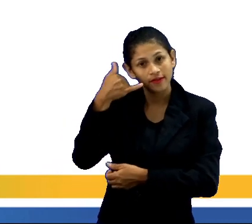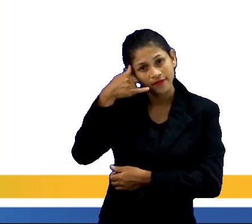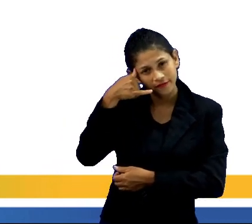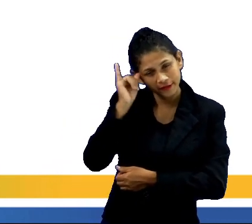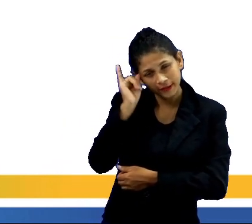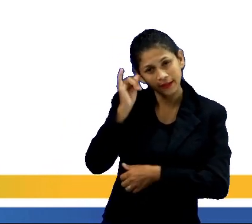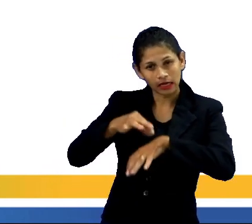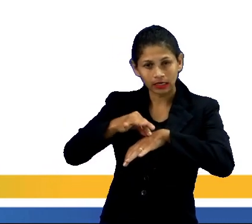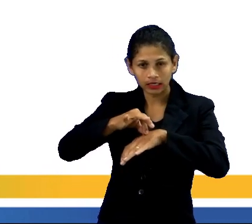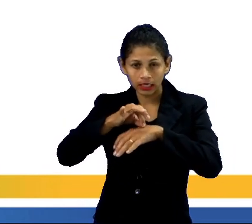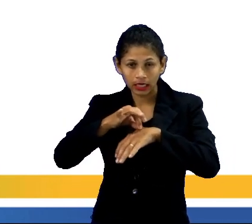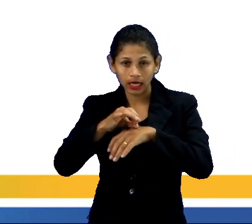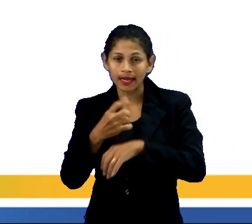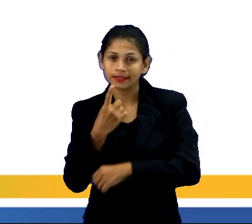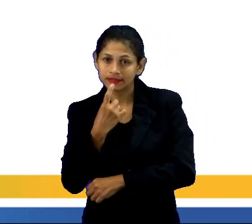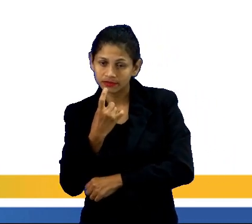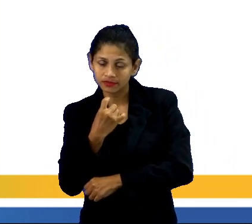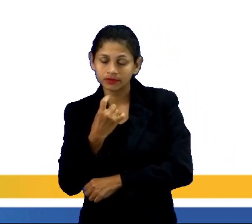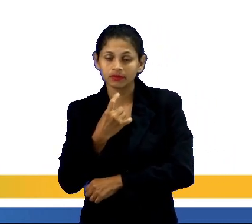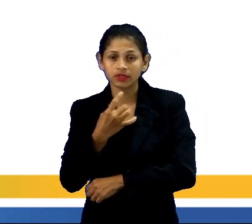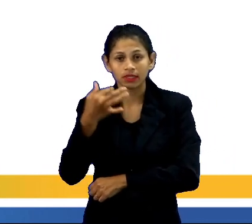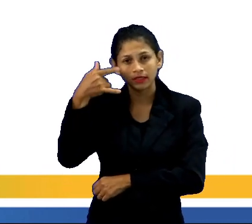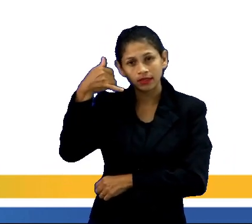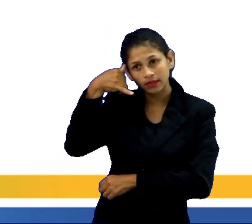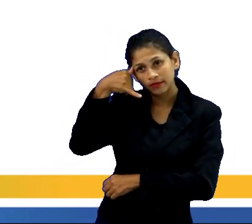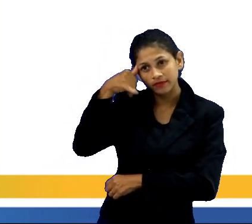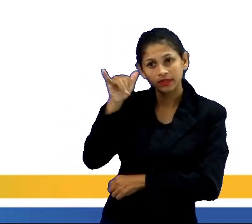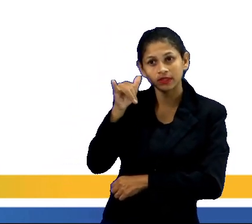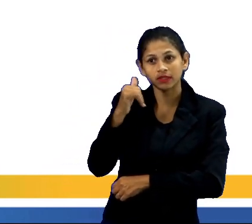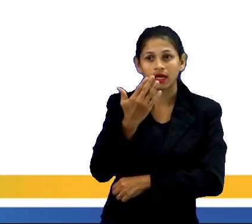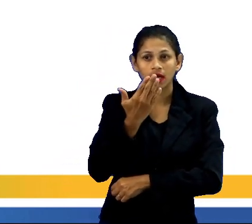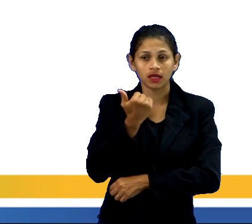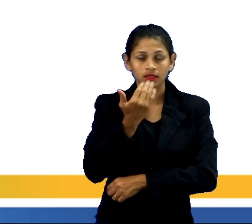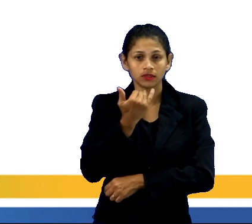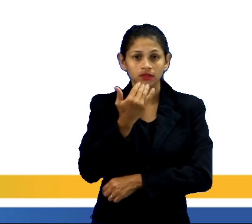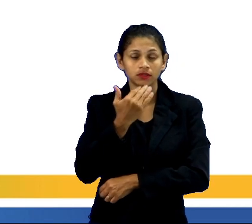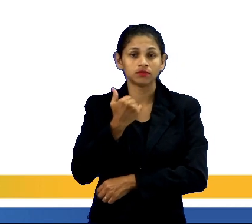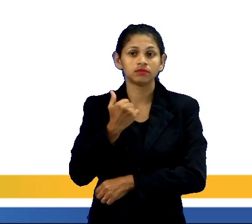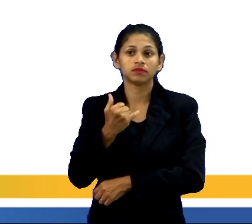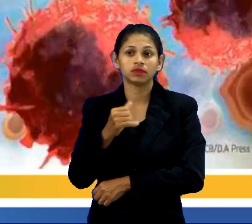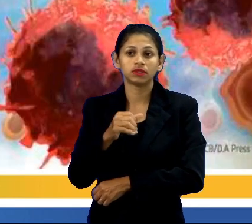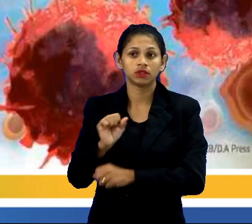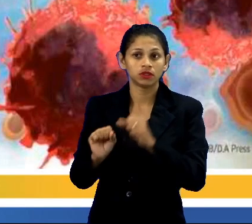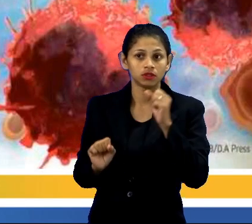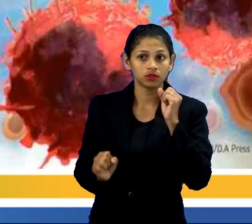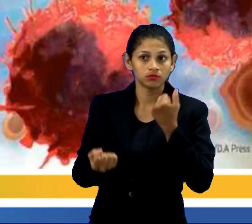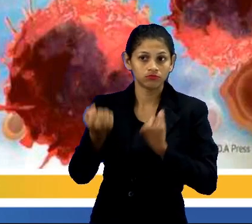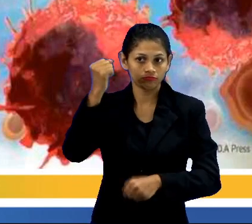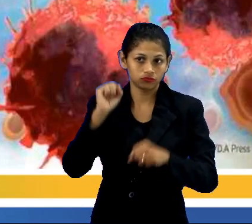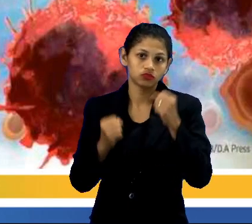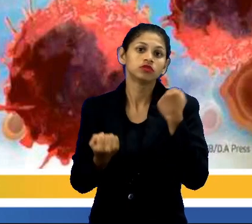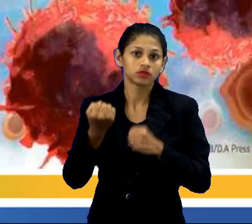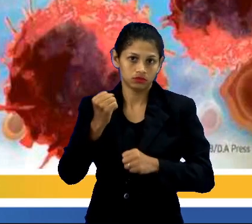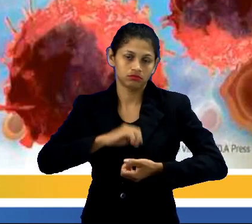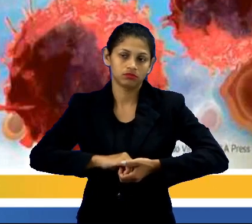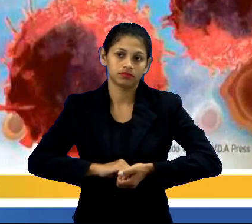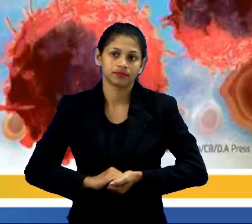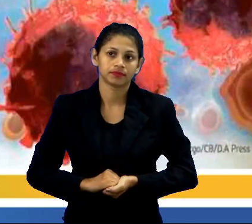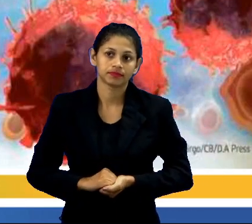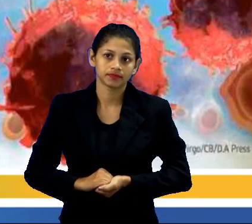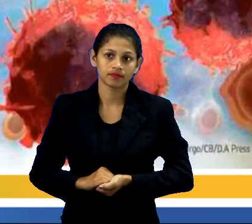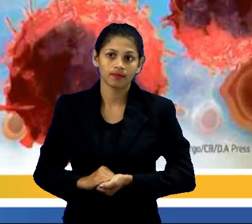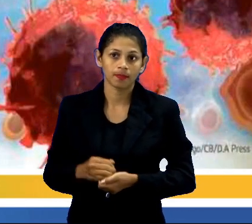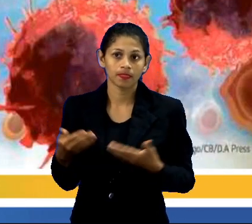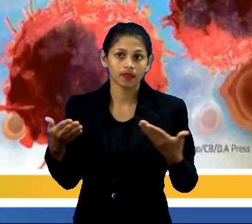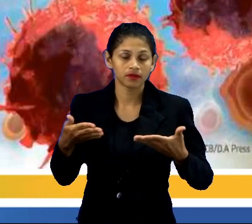evitar alimentos industrializados e também a questão do sobrepeso e obesidade. Então, agora a gente vai falar sobre